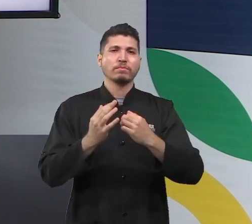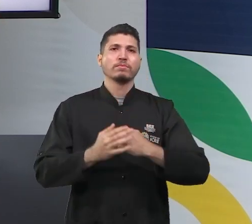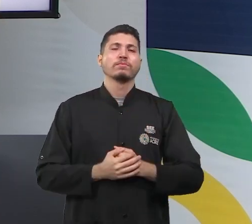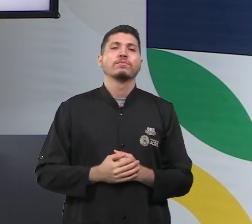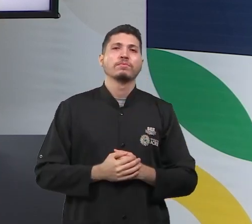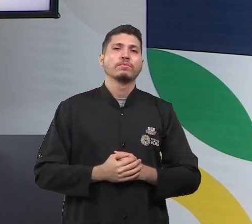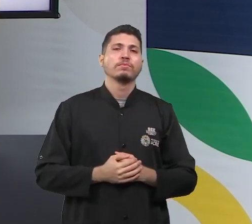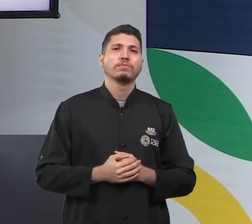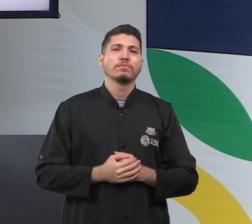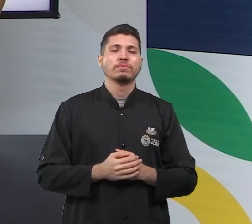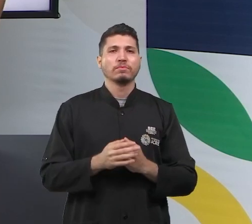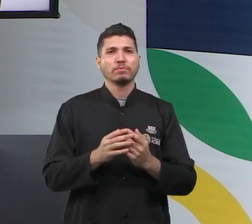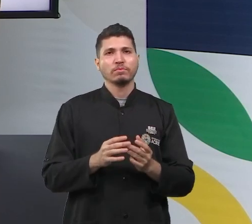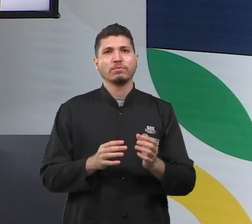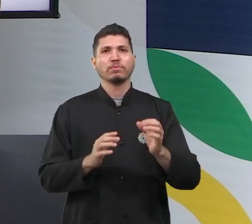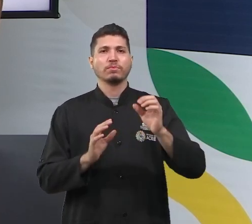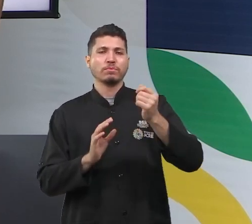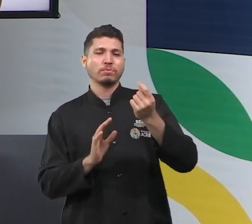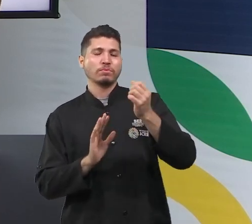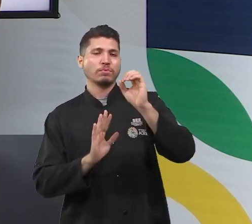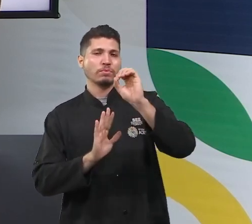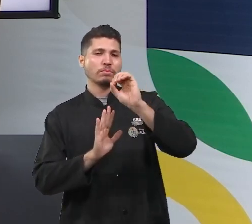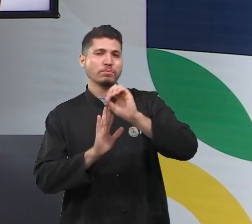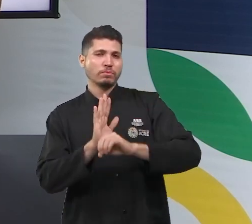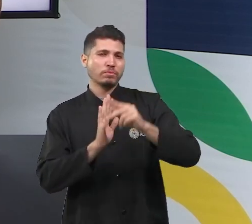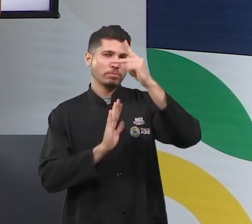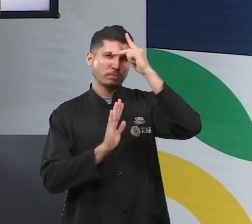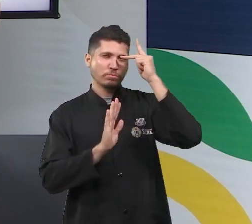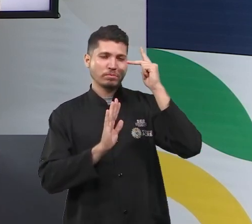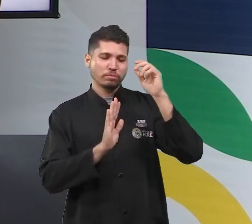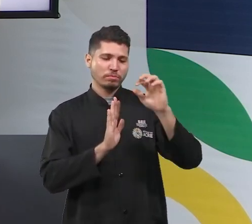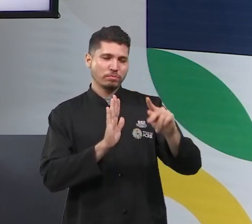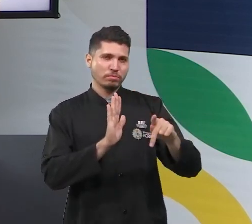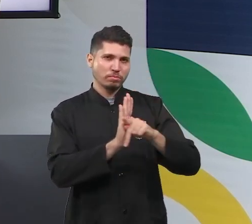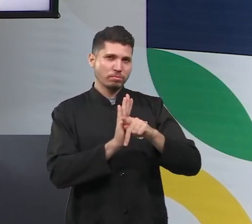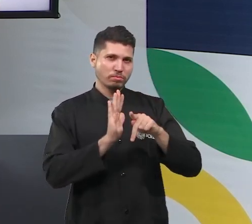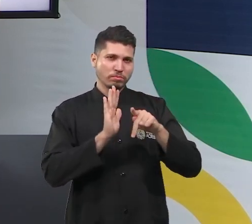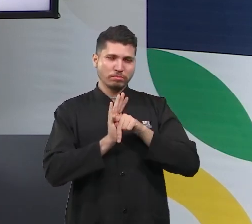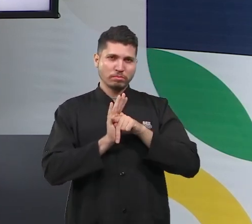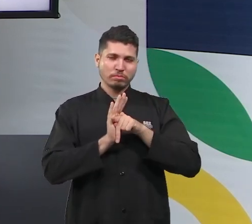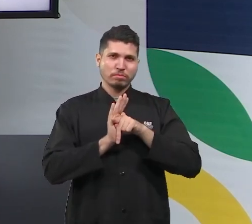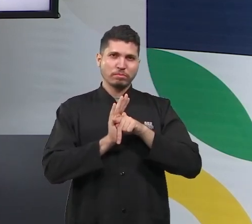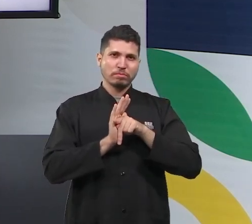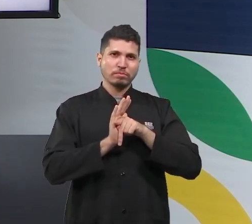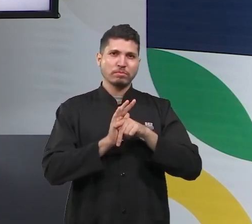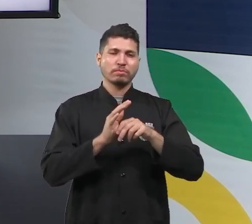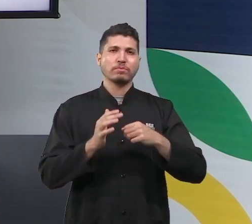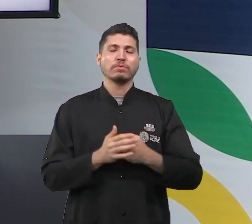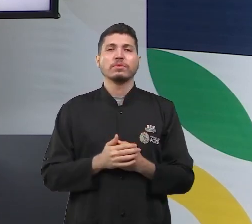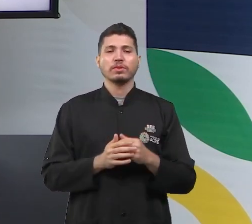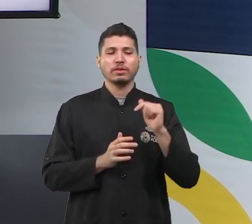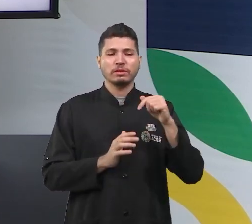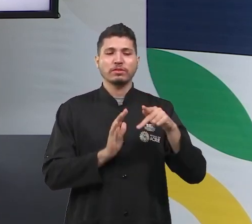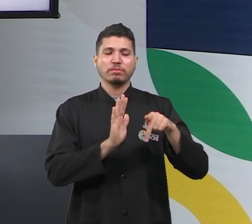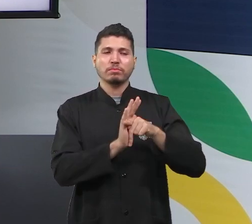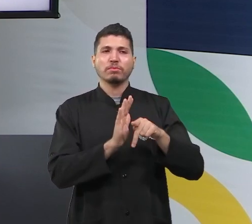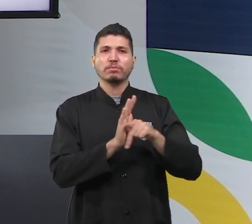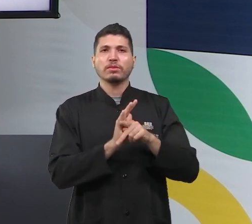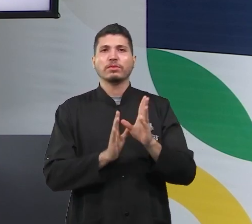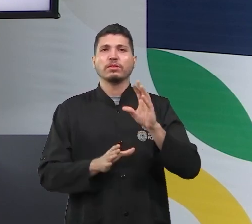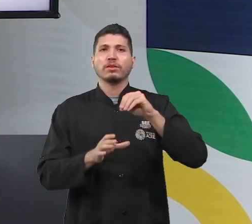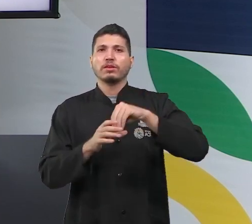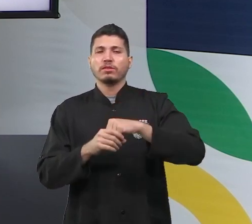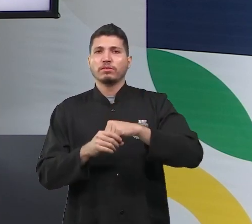falaremos um pouco sobre o orçamento pessoal, mas sabendo que o pessoal ele está incluso dentro do orçamento